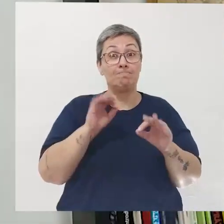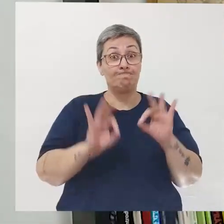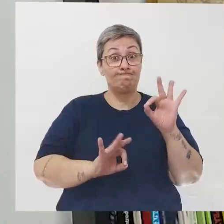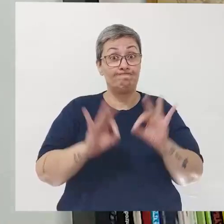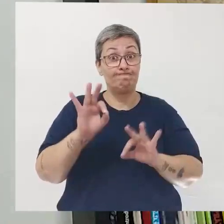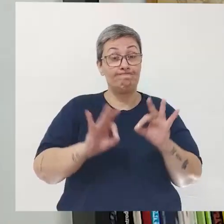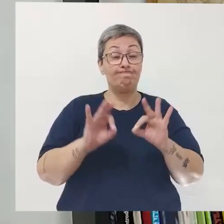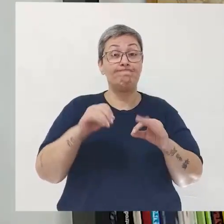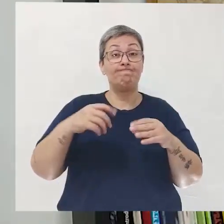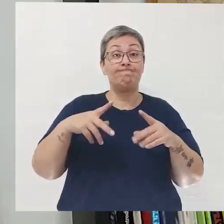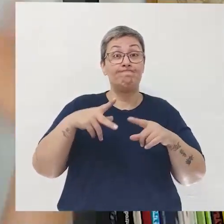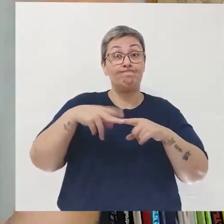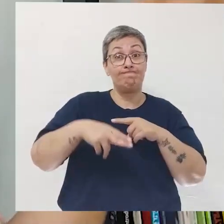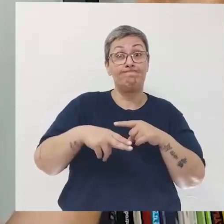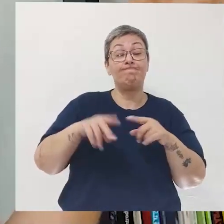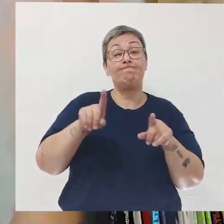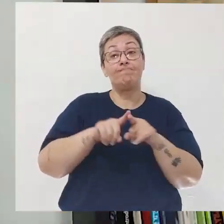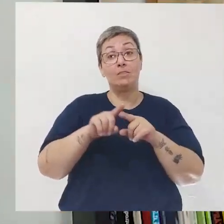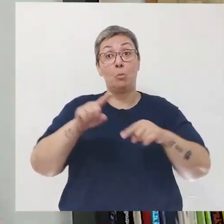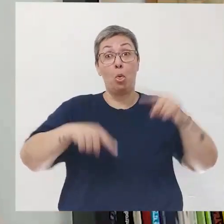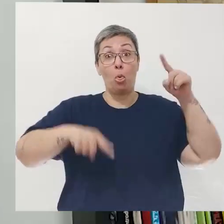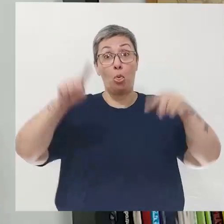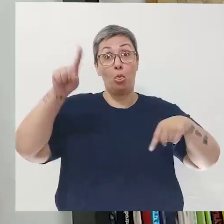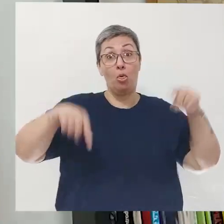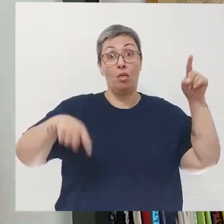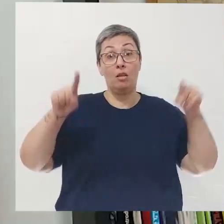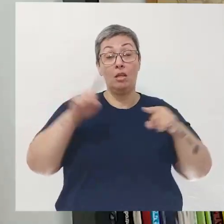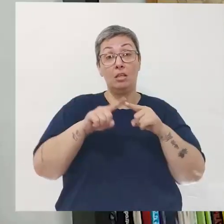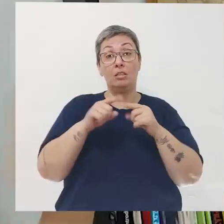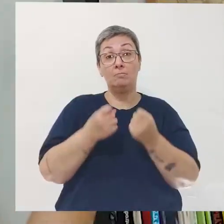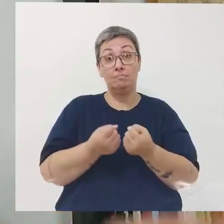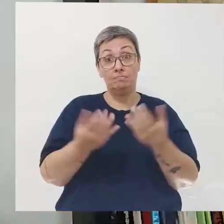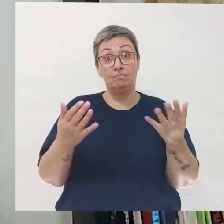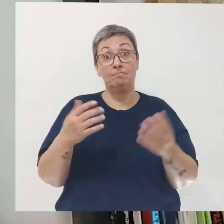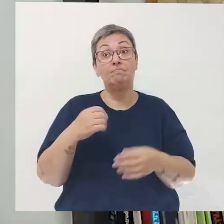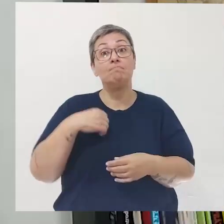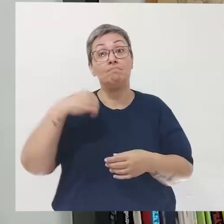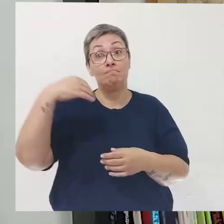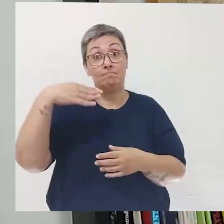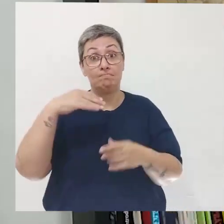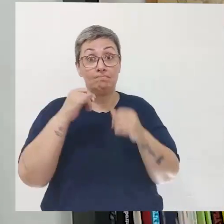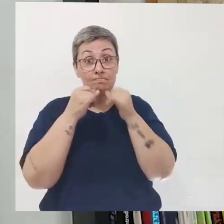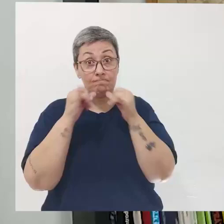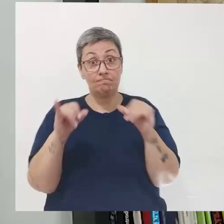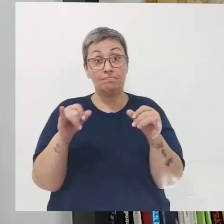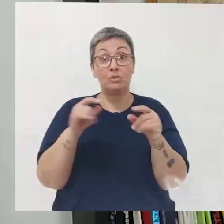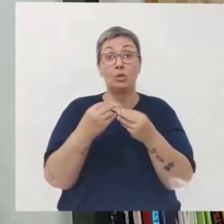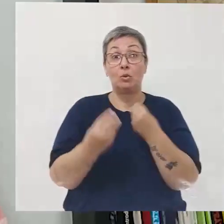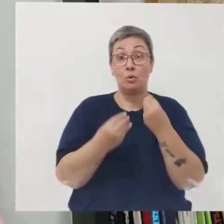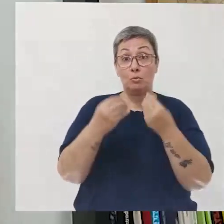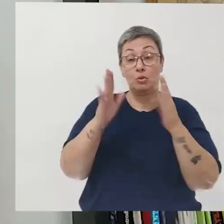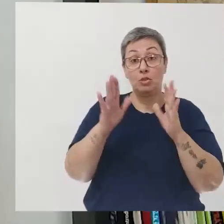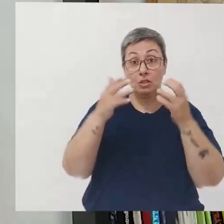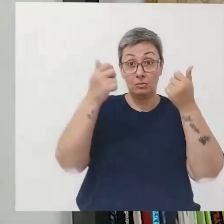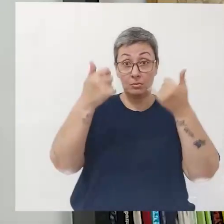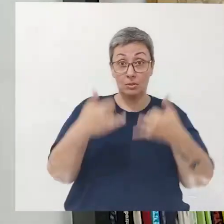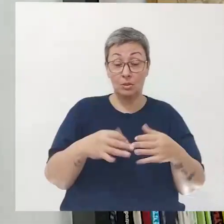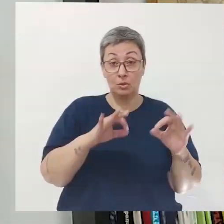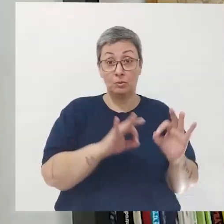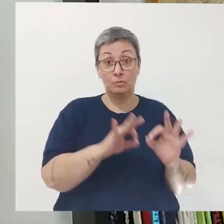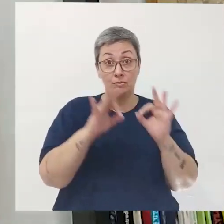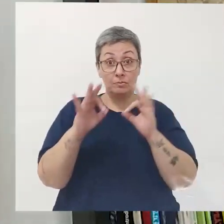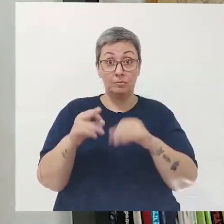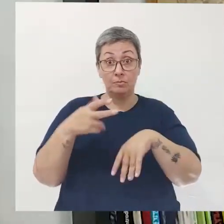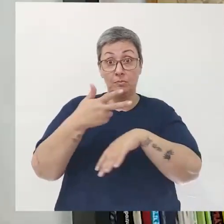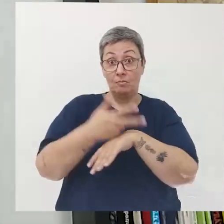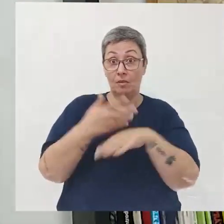mais suscetível a interrupções e oscilações no fornecimento de energia. E como foi dito no